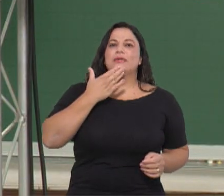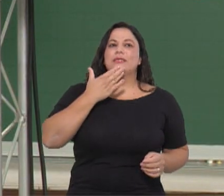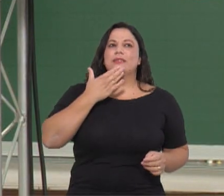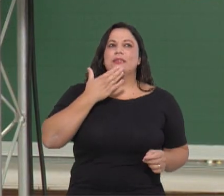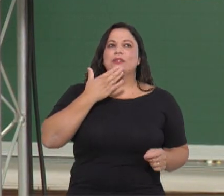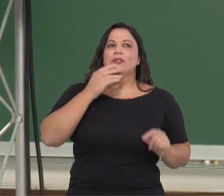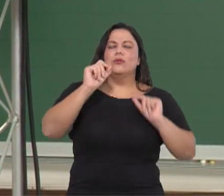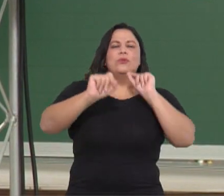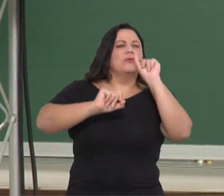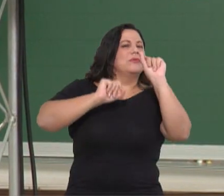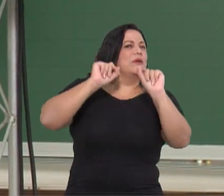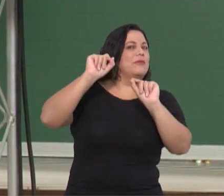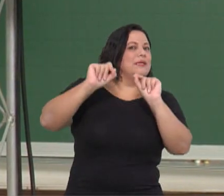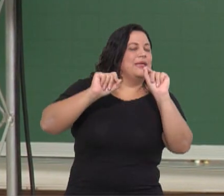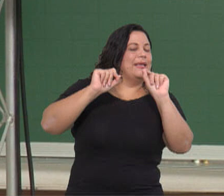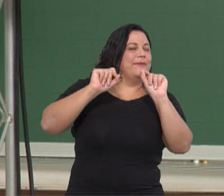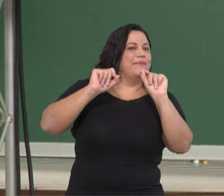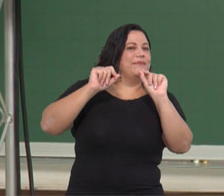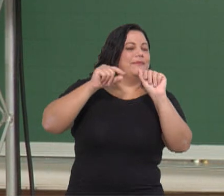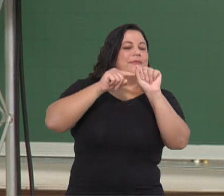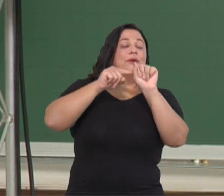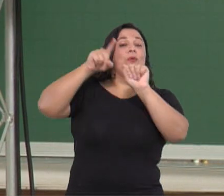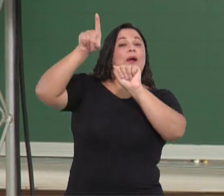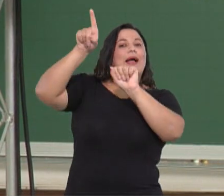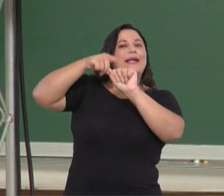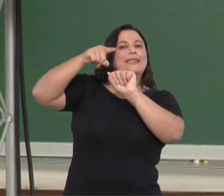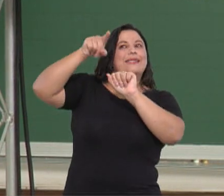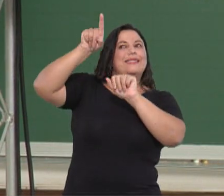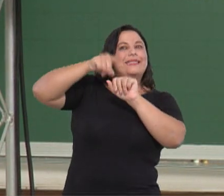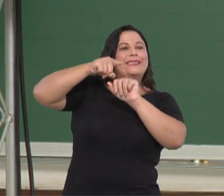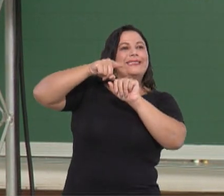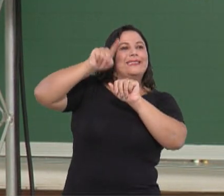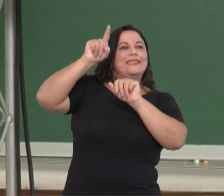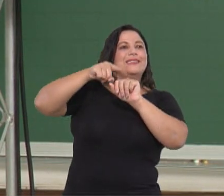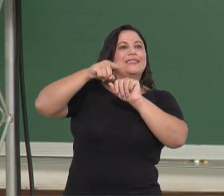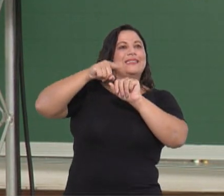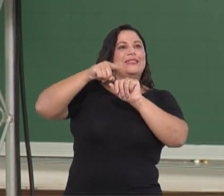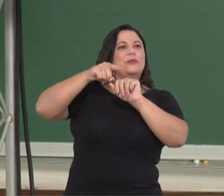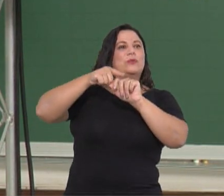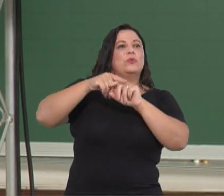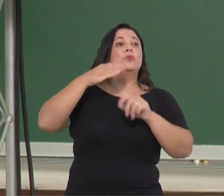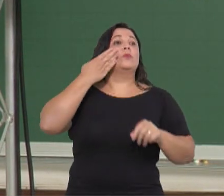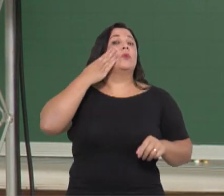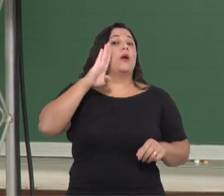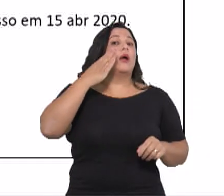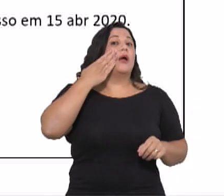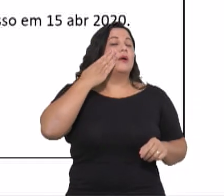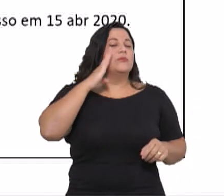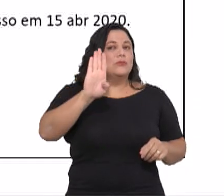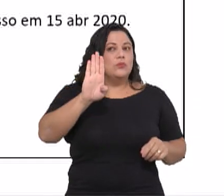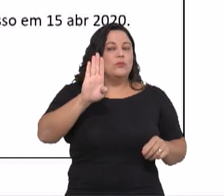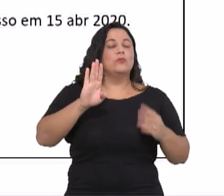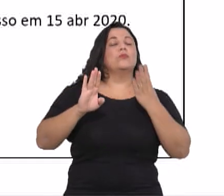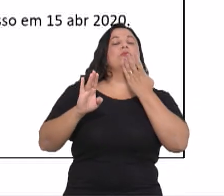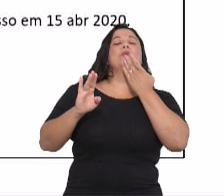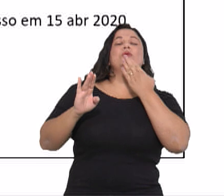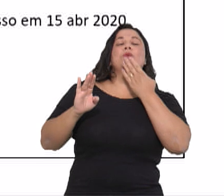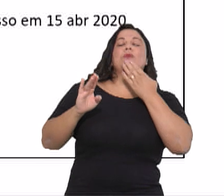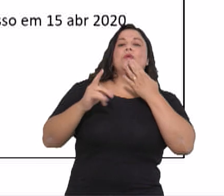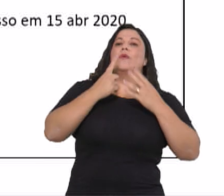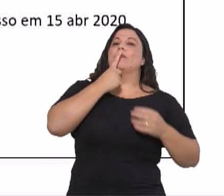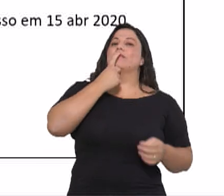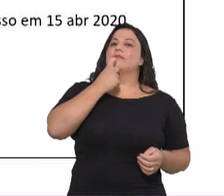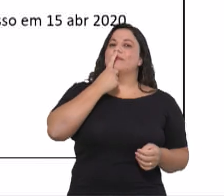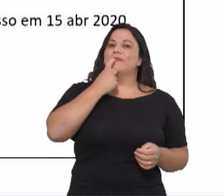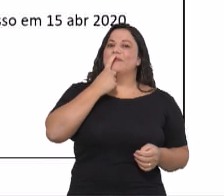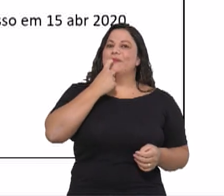minhas sílabas tônicas. Vejam que eu tenho cor azul e cor vermelha, tá? Cor azul e